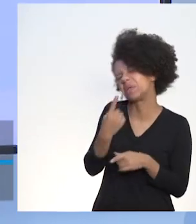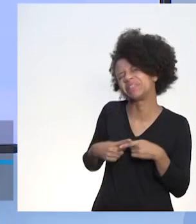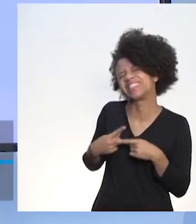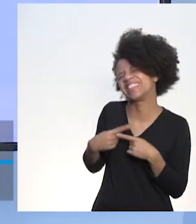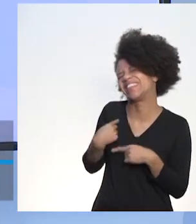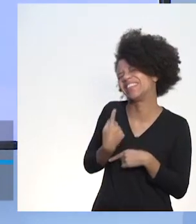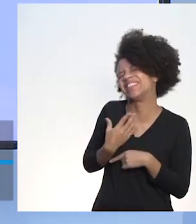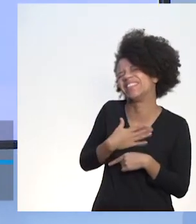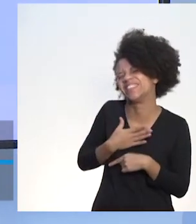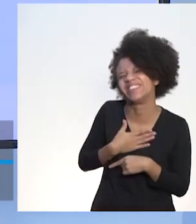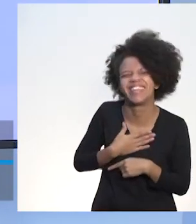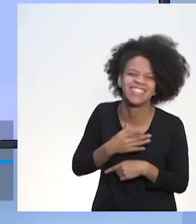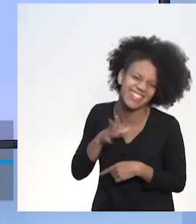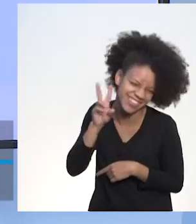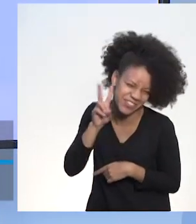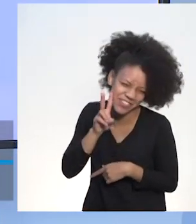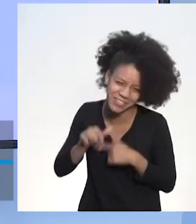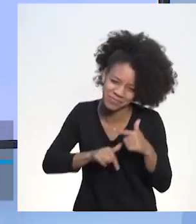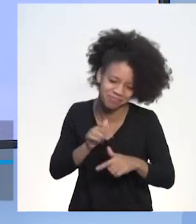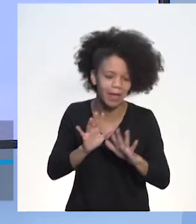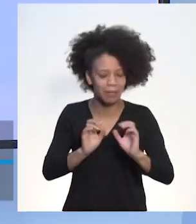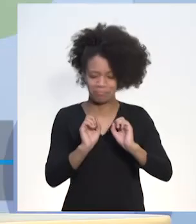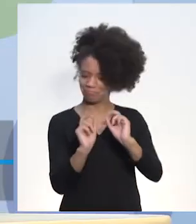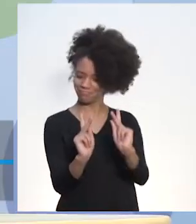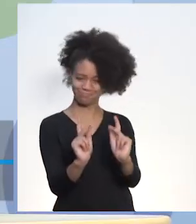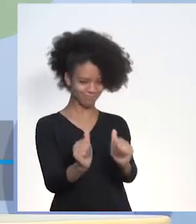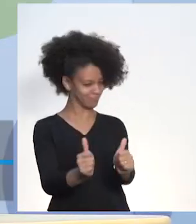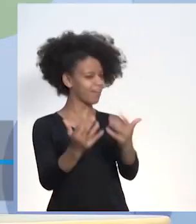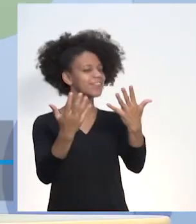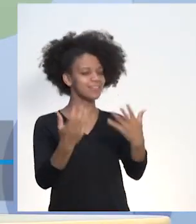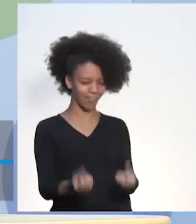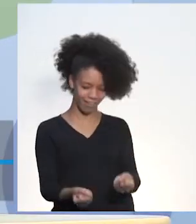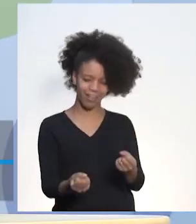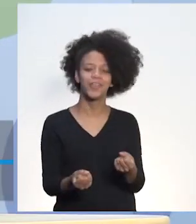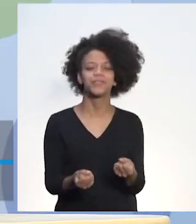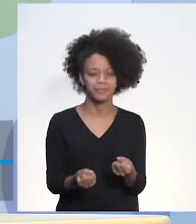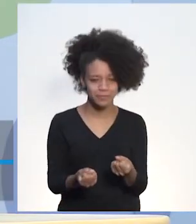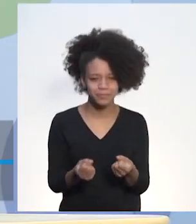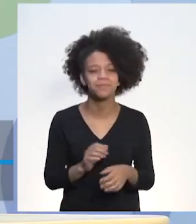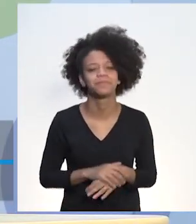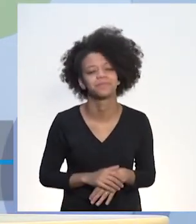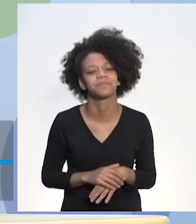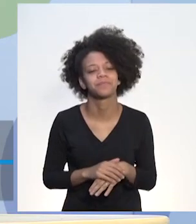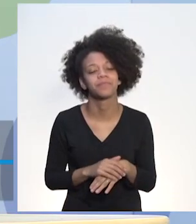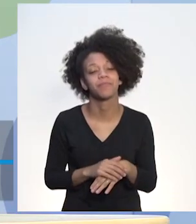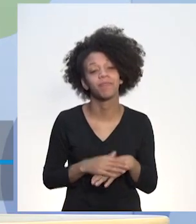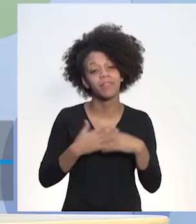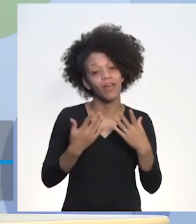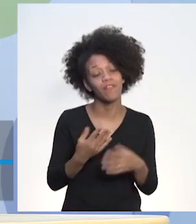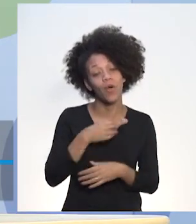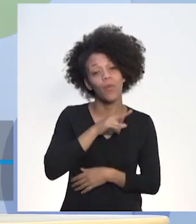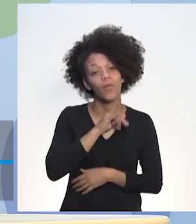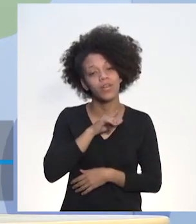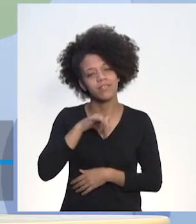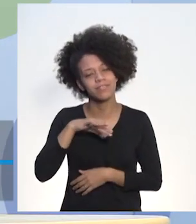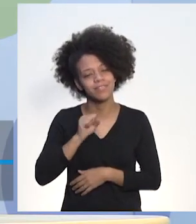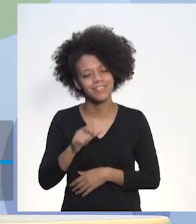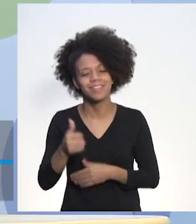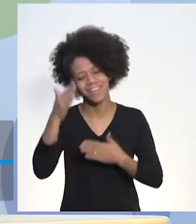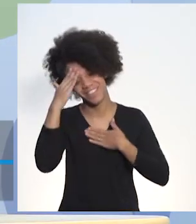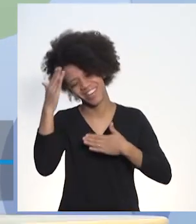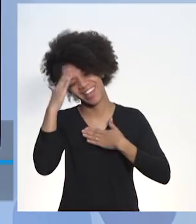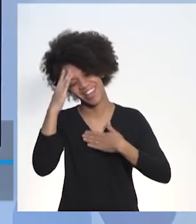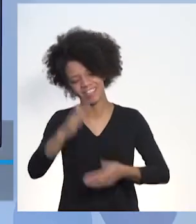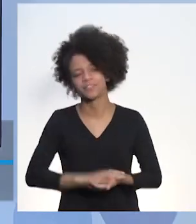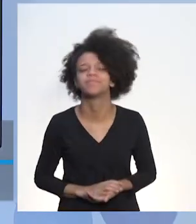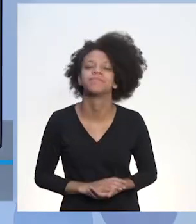que eu estou trabalhando. Mas tudo bem, domingo. Que não passa nada. Mas, exatamente. Então, só reprise. Foi o Ulisses que lembrou, tá? Valeu, obrigada. Ulisses.